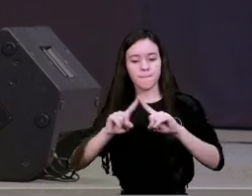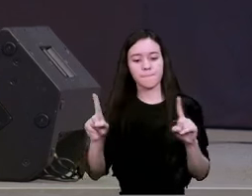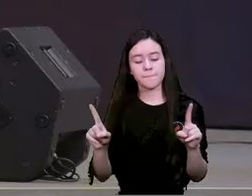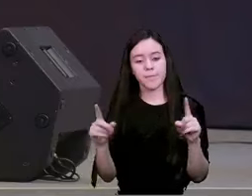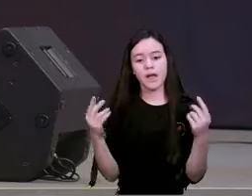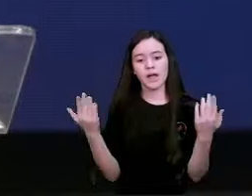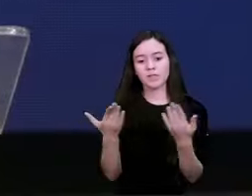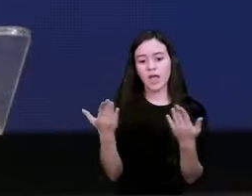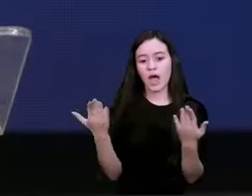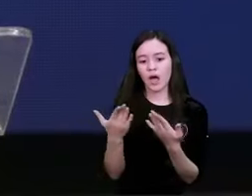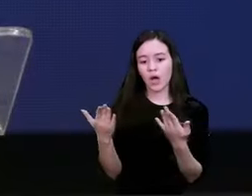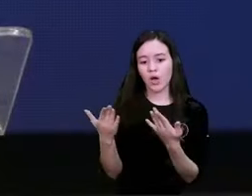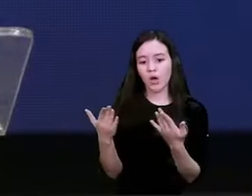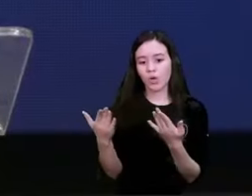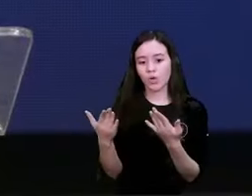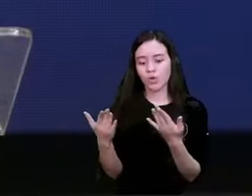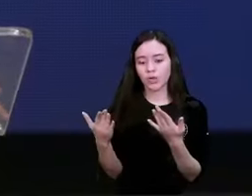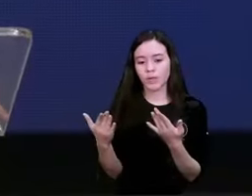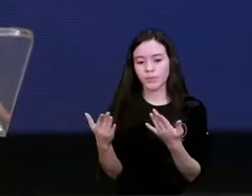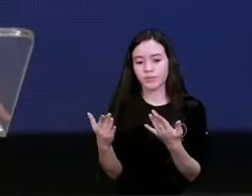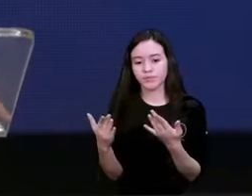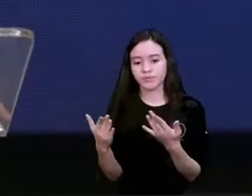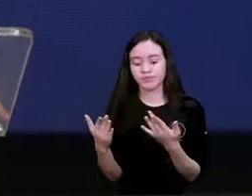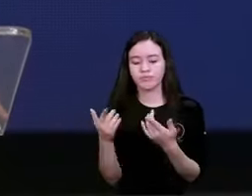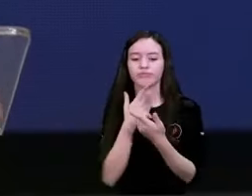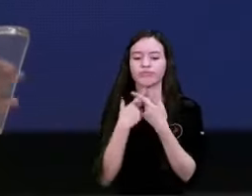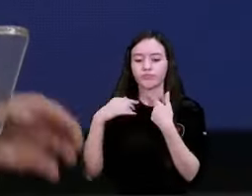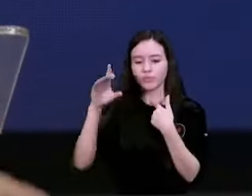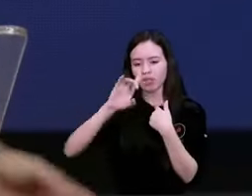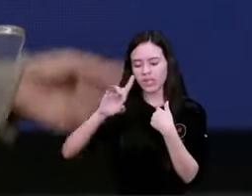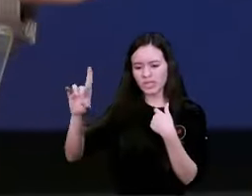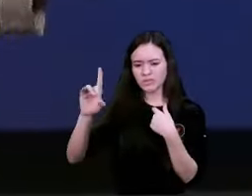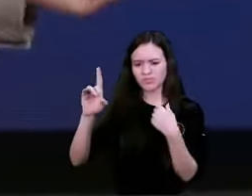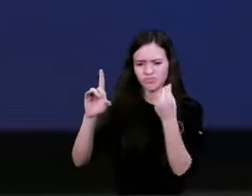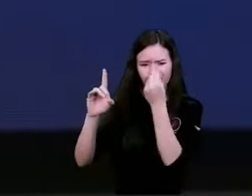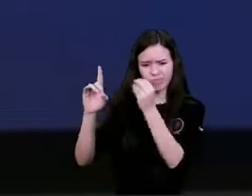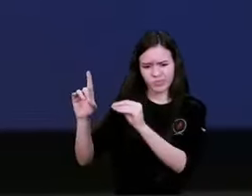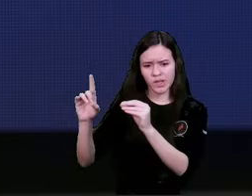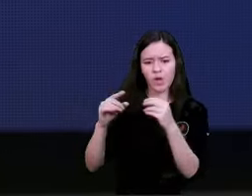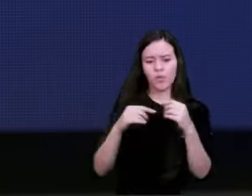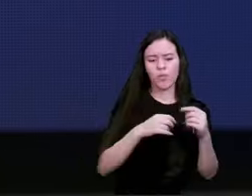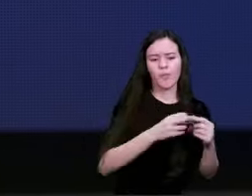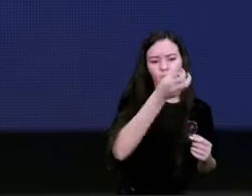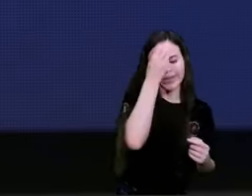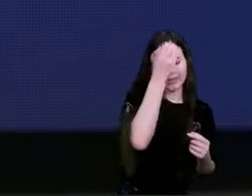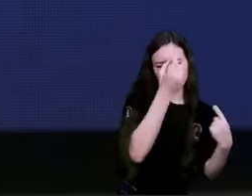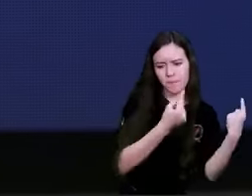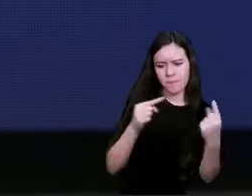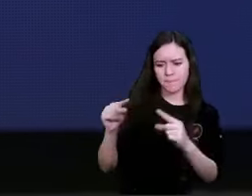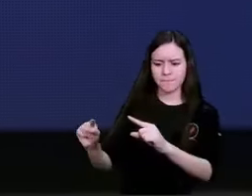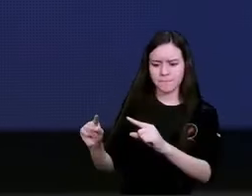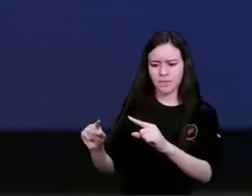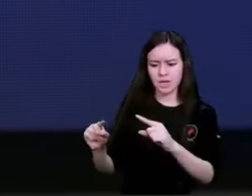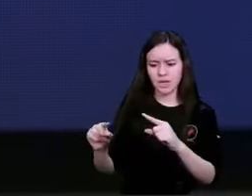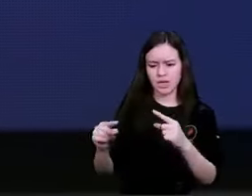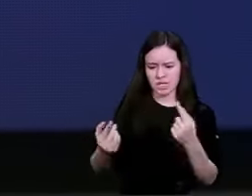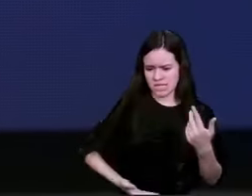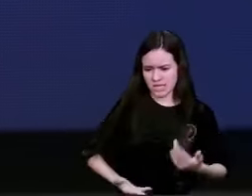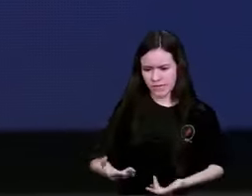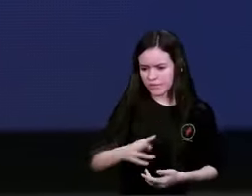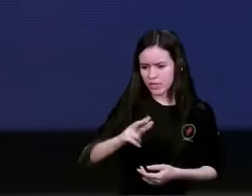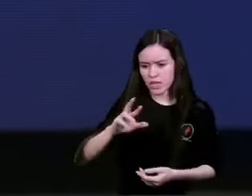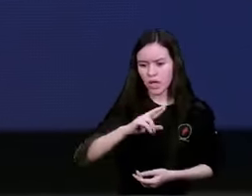agora que o homem saiu do centro da vontade de Deus, as tropas que estão vindo do Egito não vêm para servir,